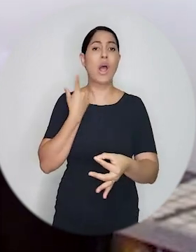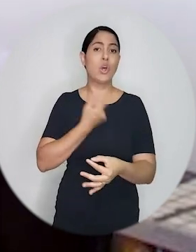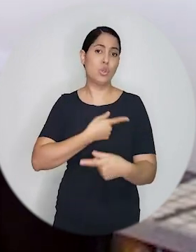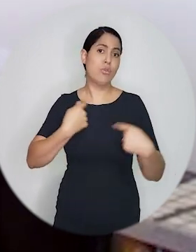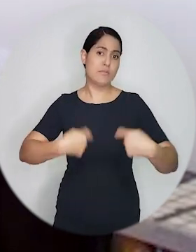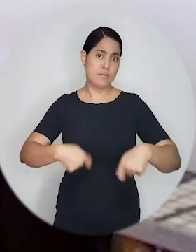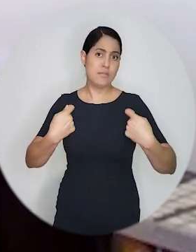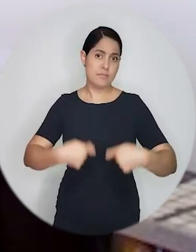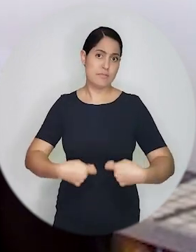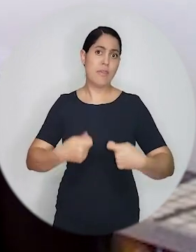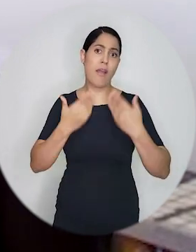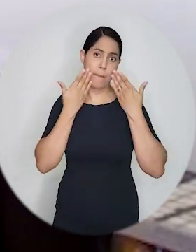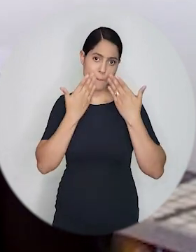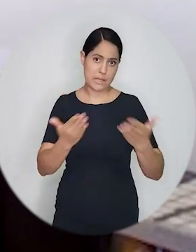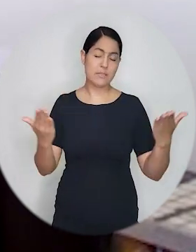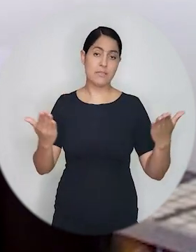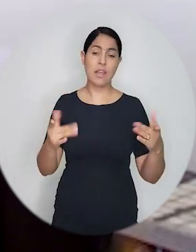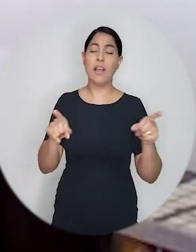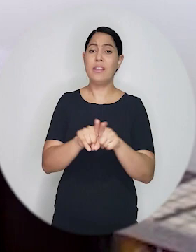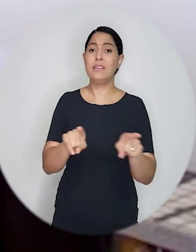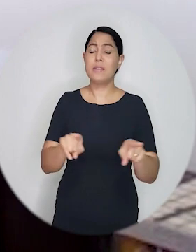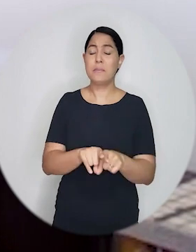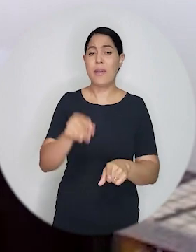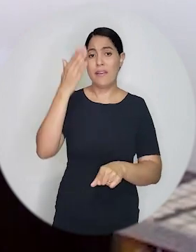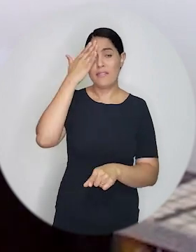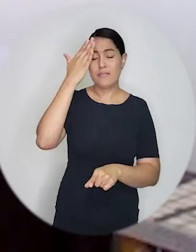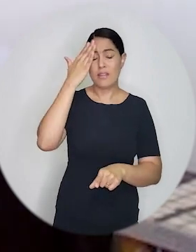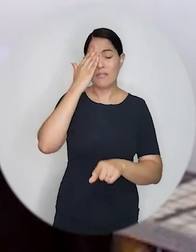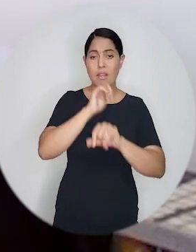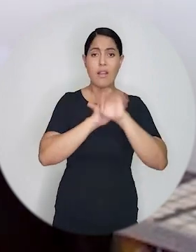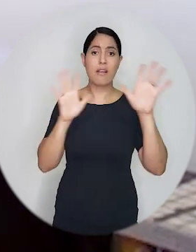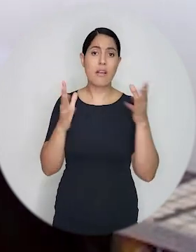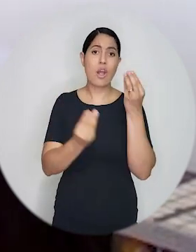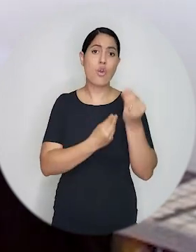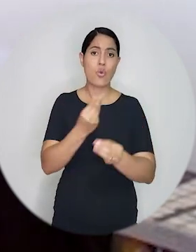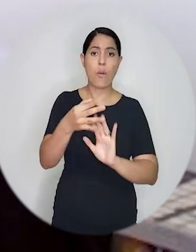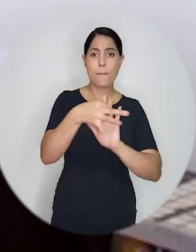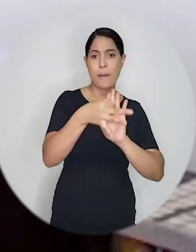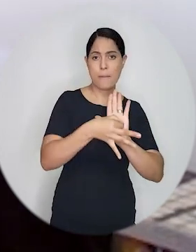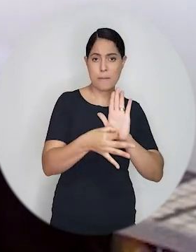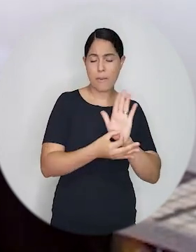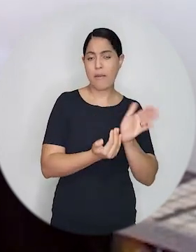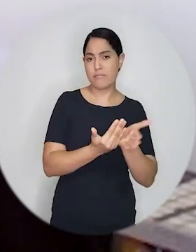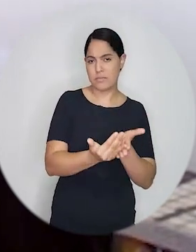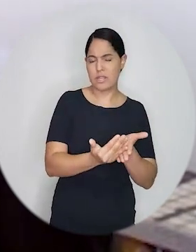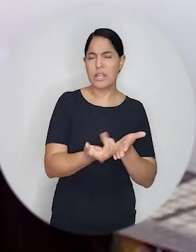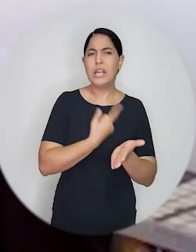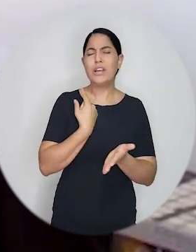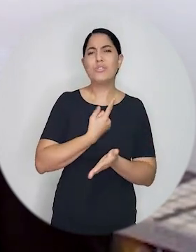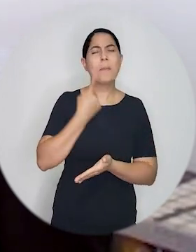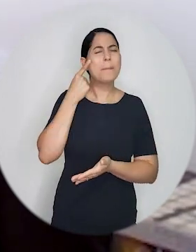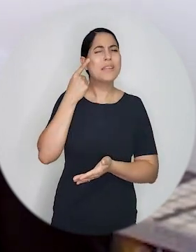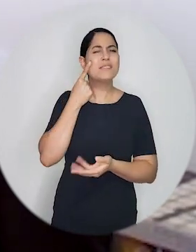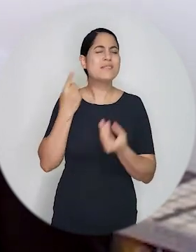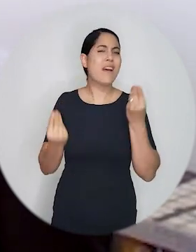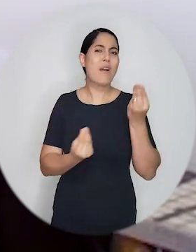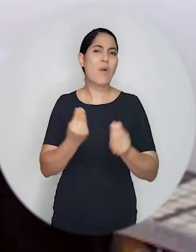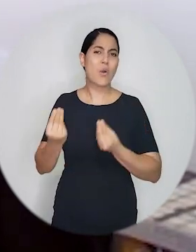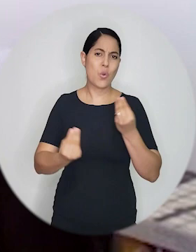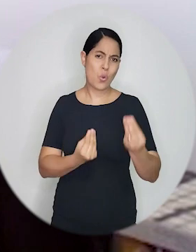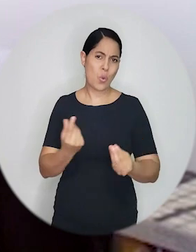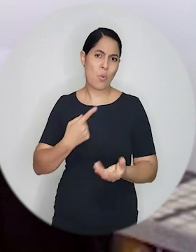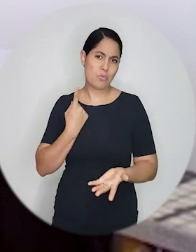nossas demandas e pensar, apresentar as nossas sugestões iniciais e pensar como é que